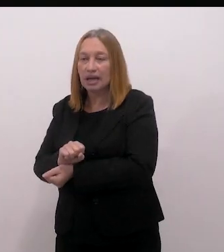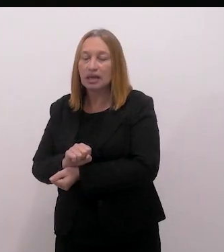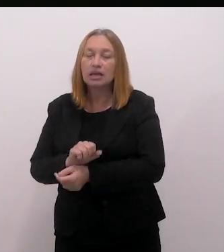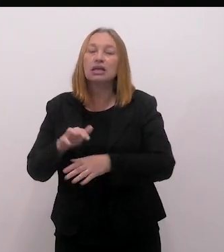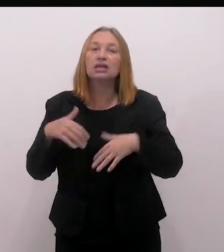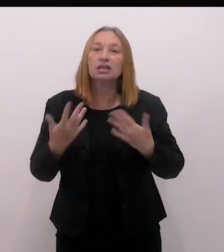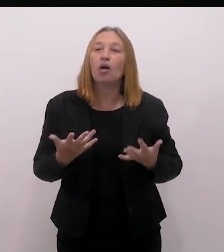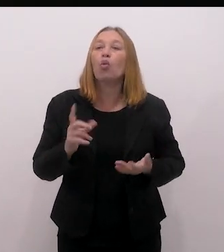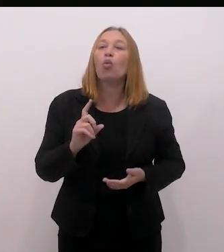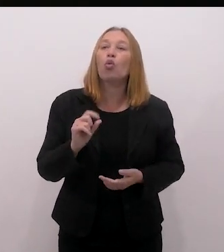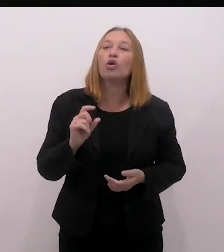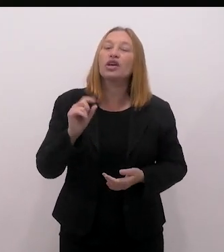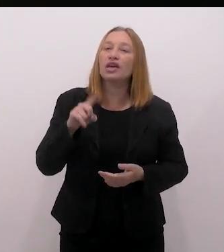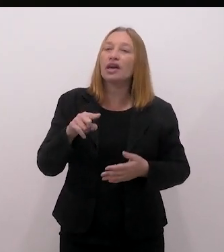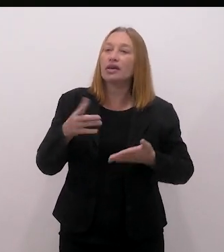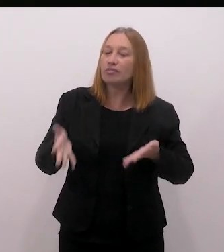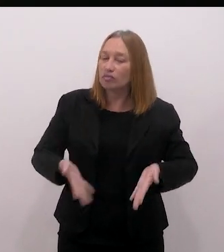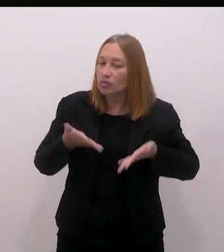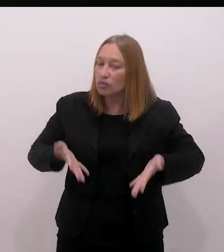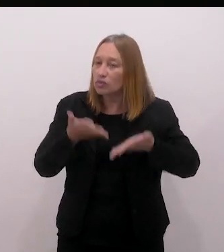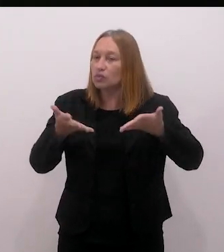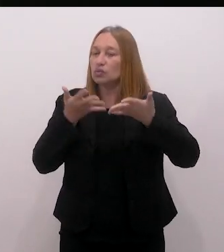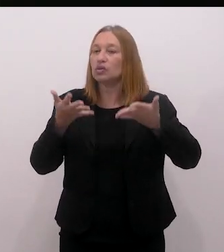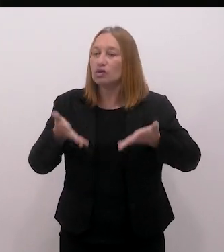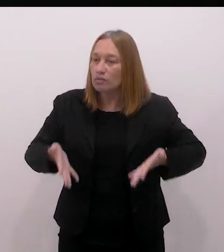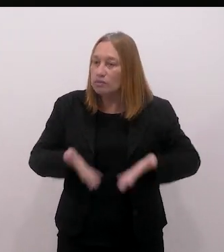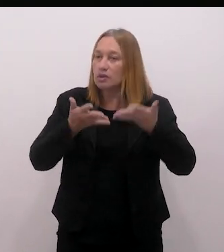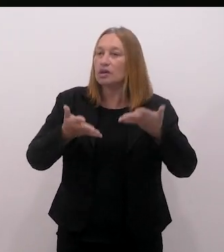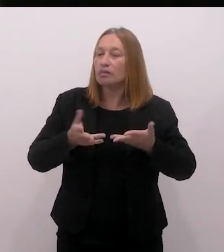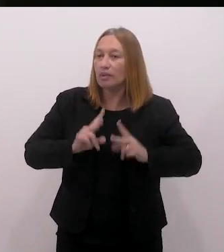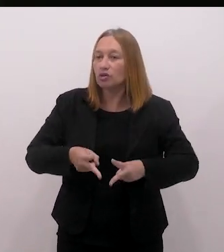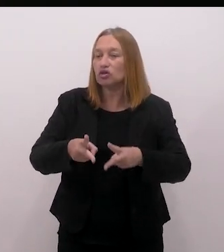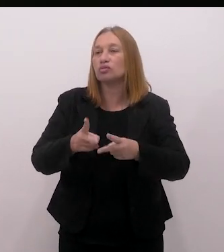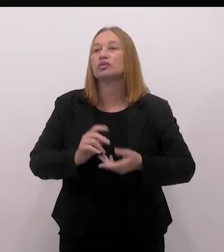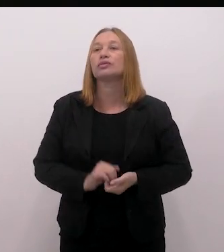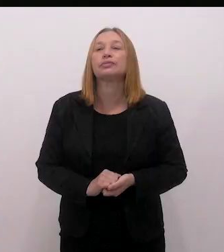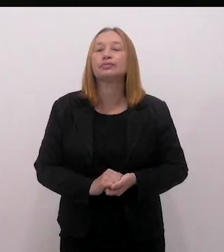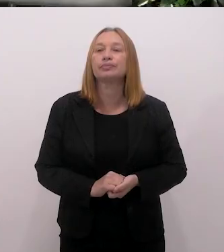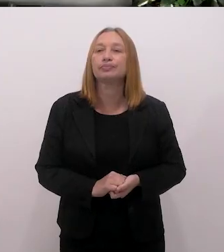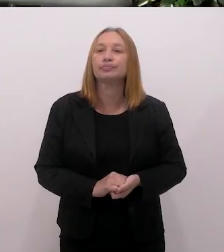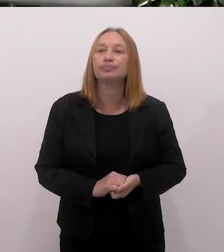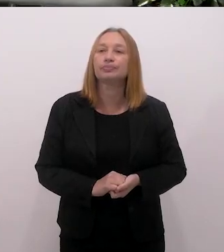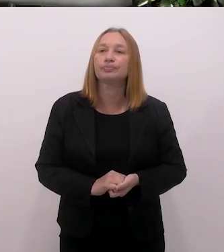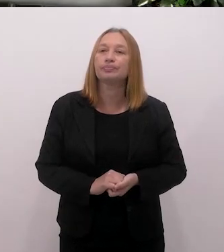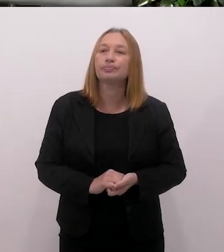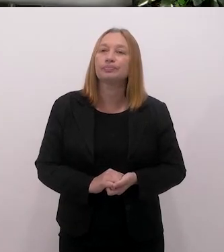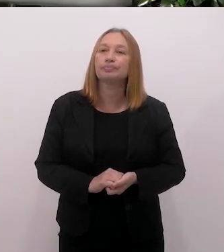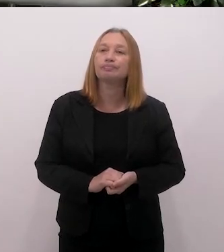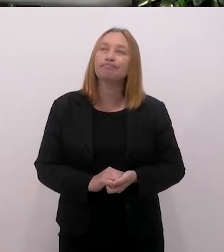não é. O que te motiva, o que te impulsiona para permanecer?